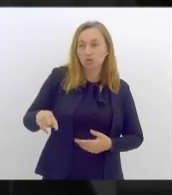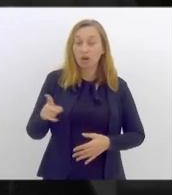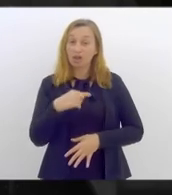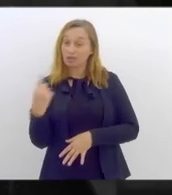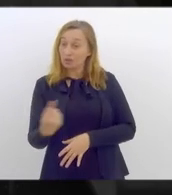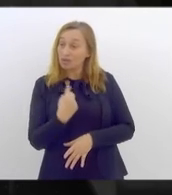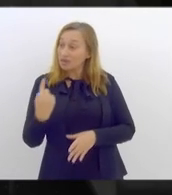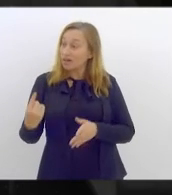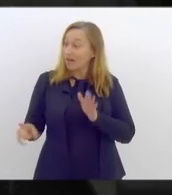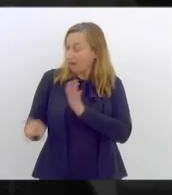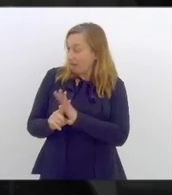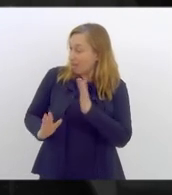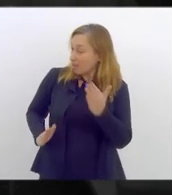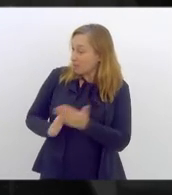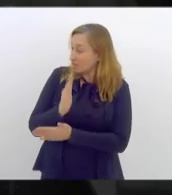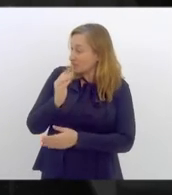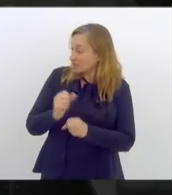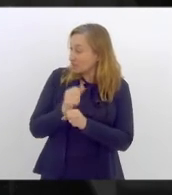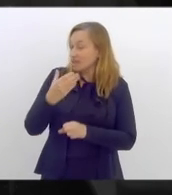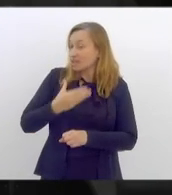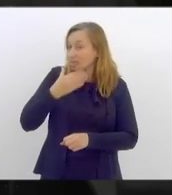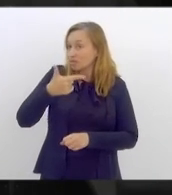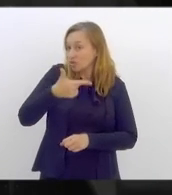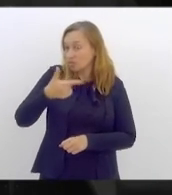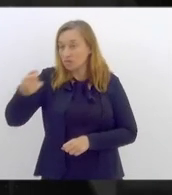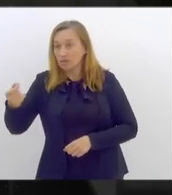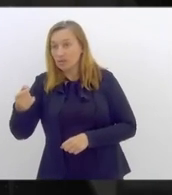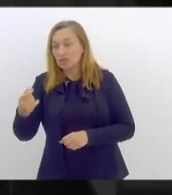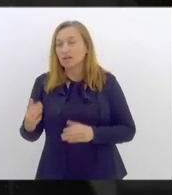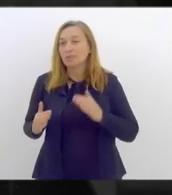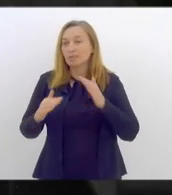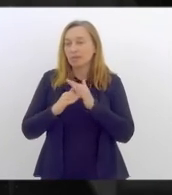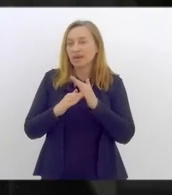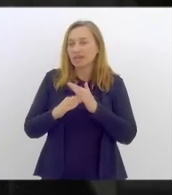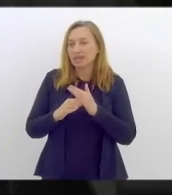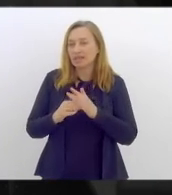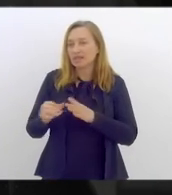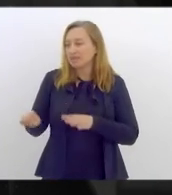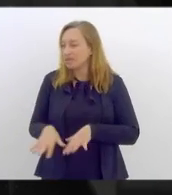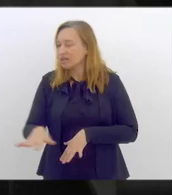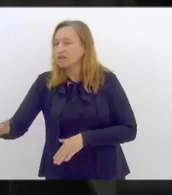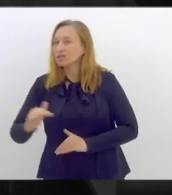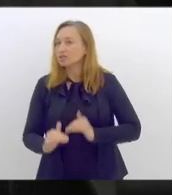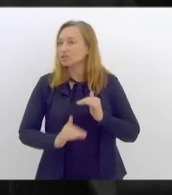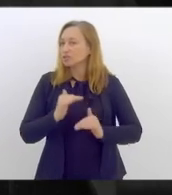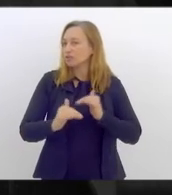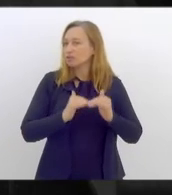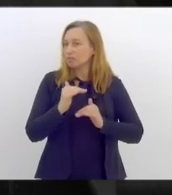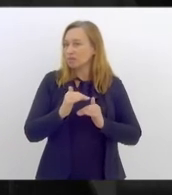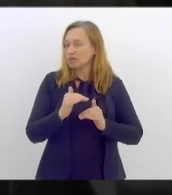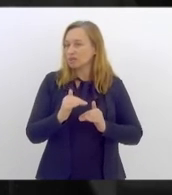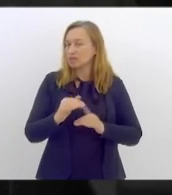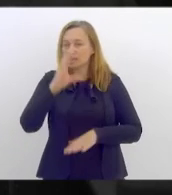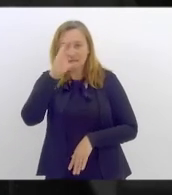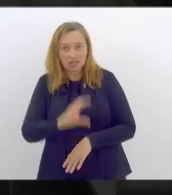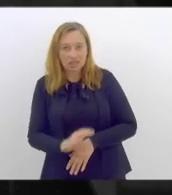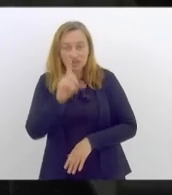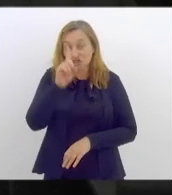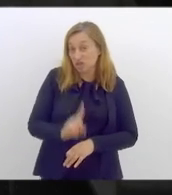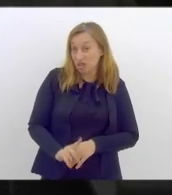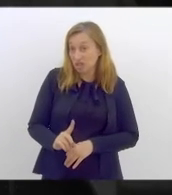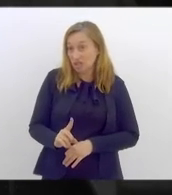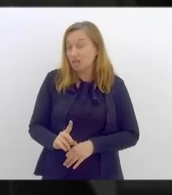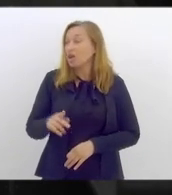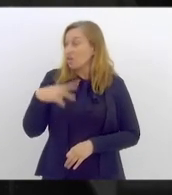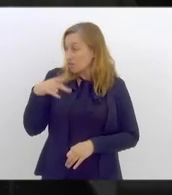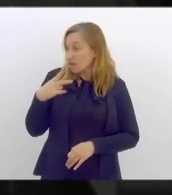que nós aprovamos aqui em 2020 dezembro 2020 que institui um plano de metas favelas cidadão plano de desenvolvimento cidadania e direitos dos território de favela que eu